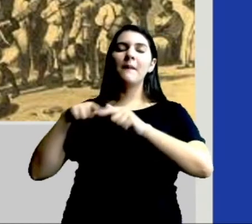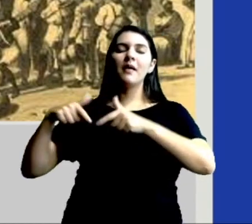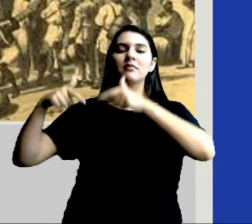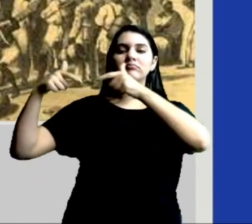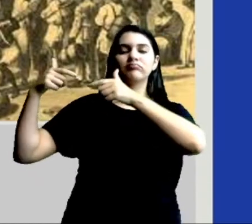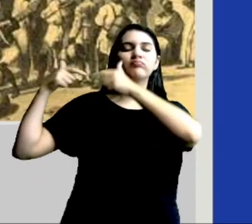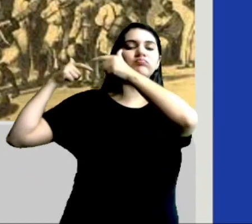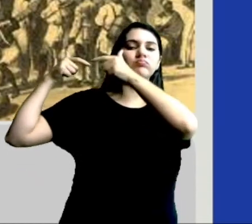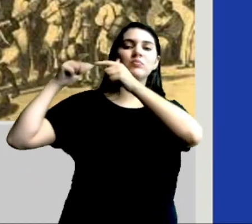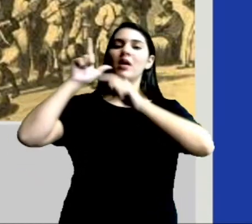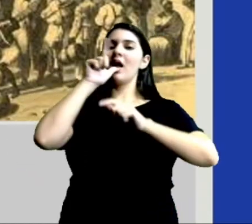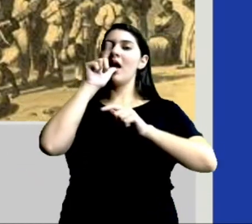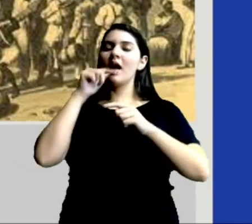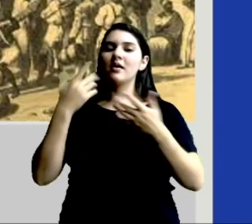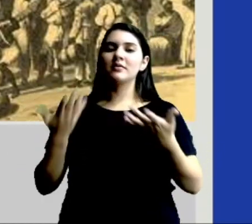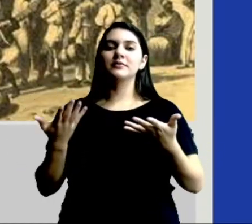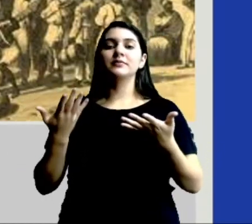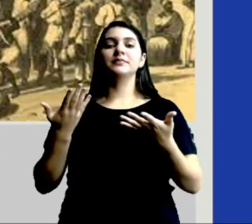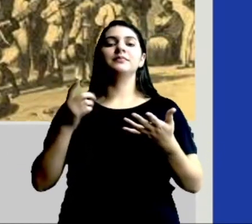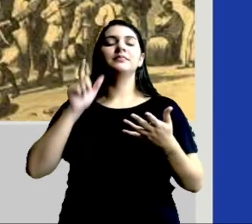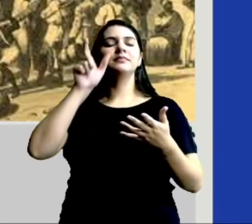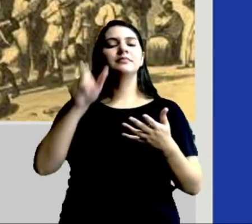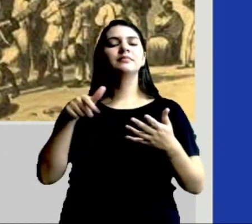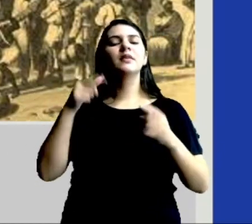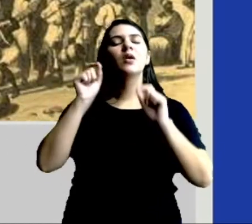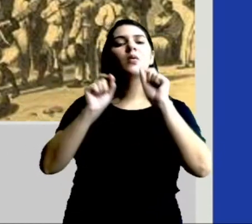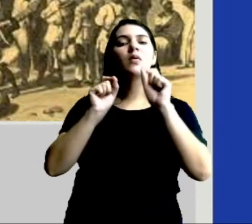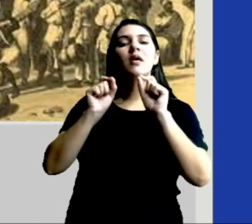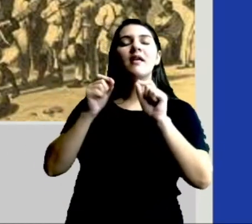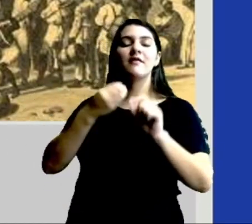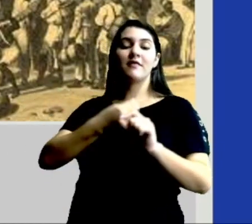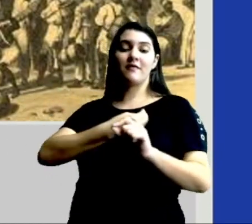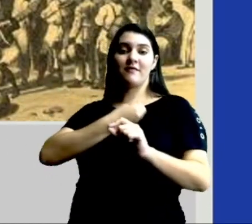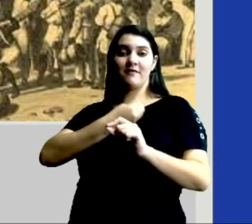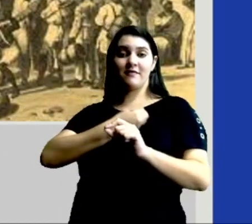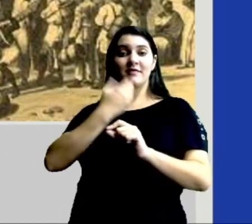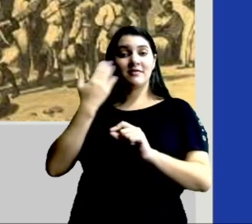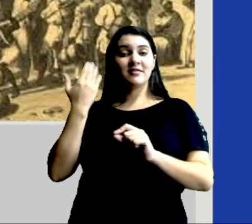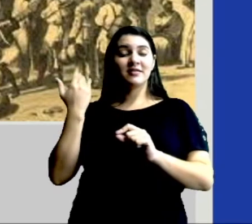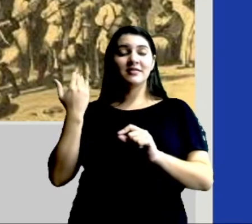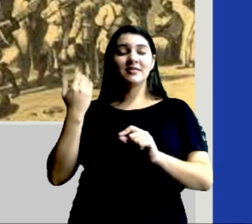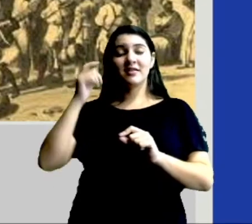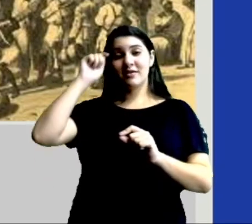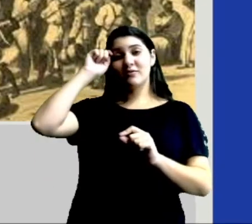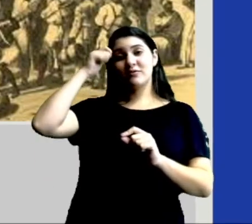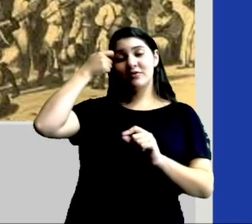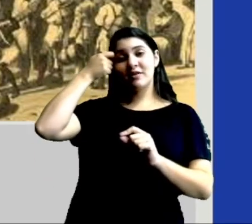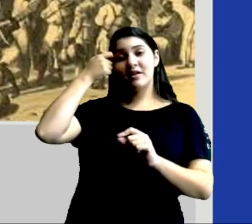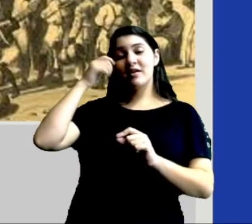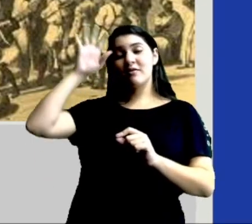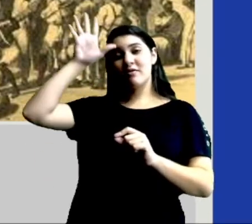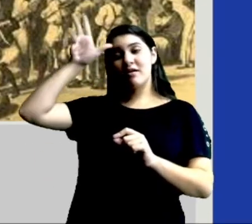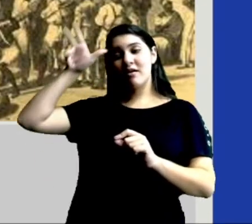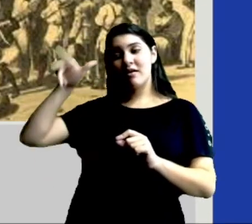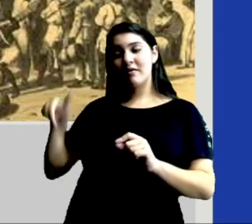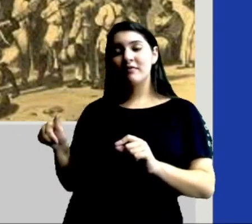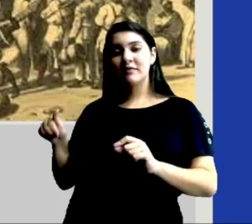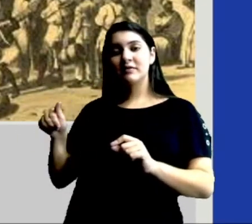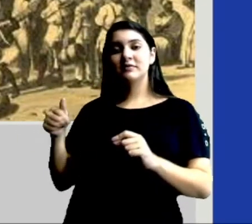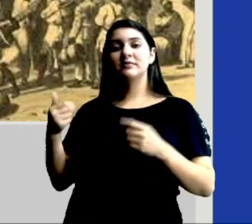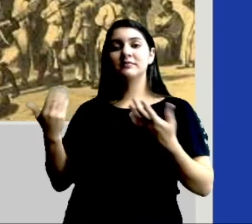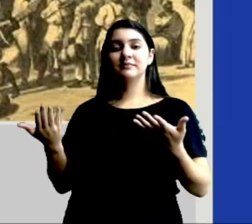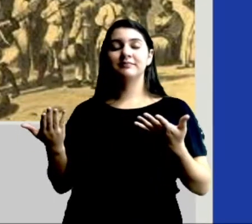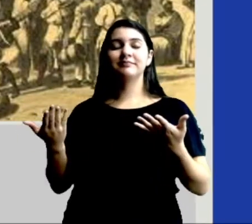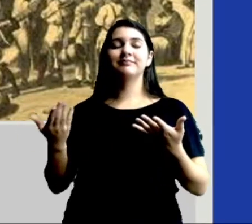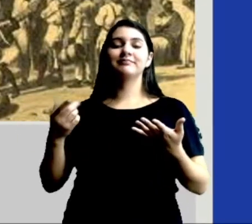água. Então, essa era a vida que os escravos africanos, o povo